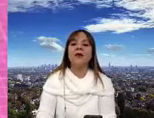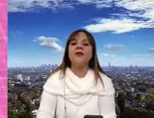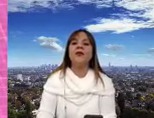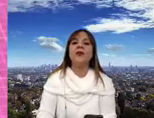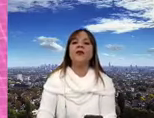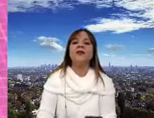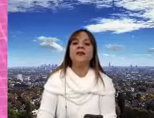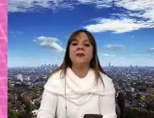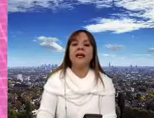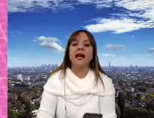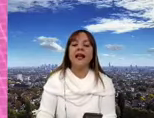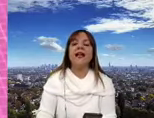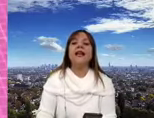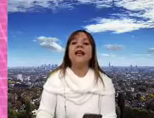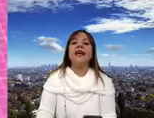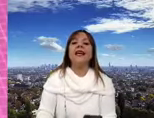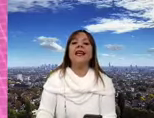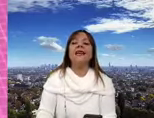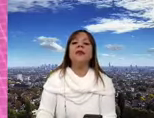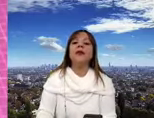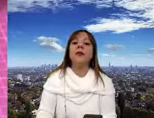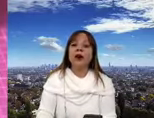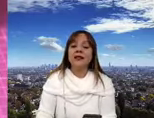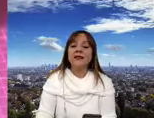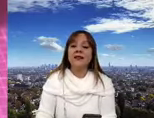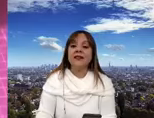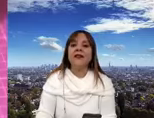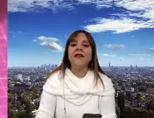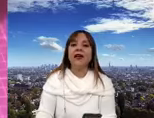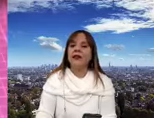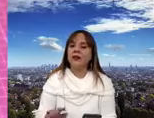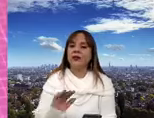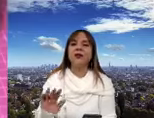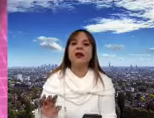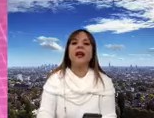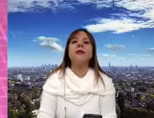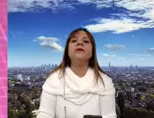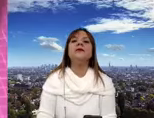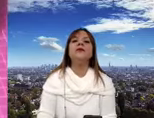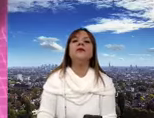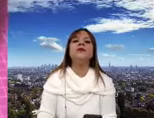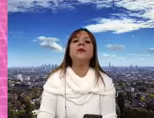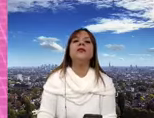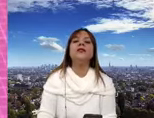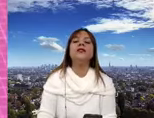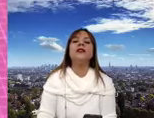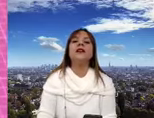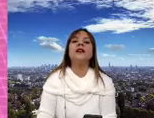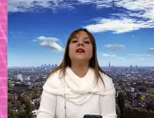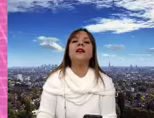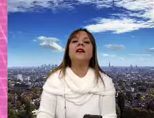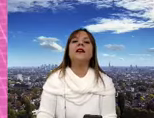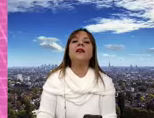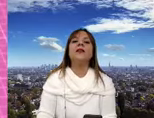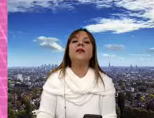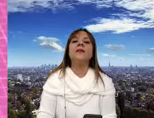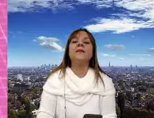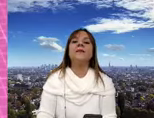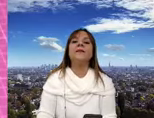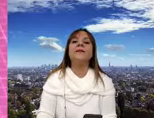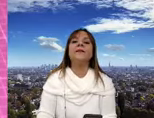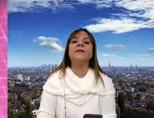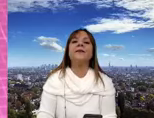para vocês pegarem. Ah. E também no blog da Santa Fé, tem tudo lá, tá bom? Todos os moldes. Ah, que bom. Então, olha,